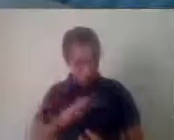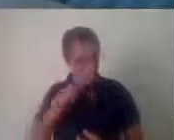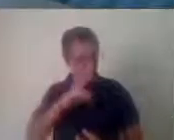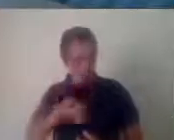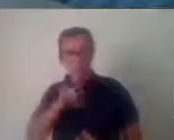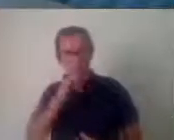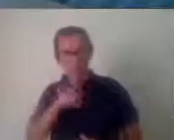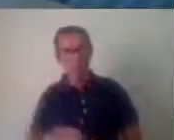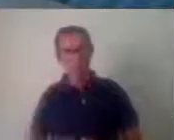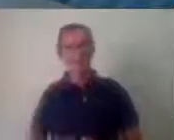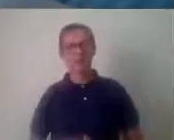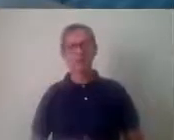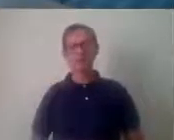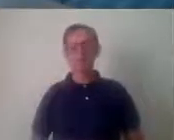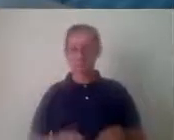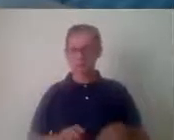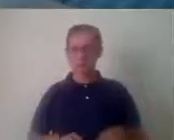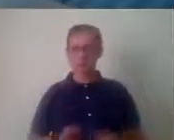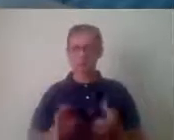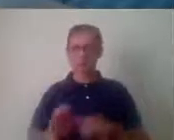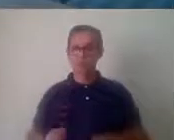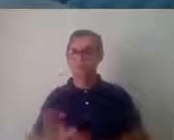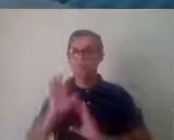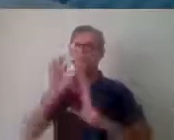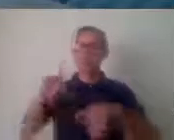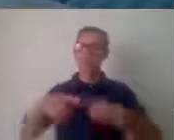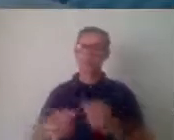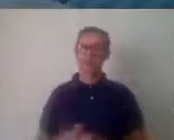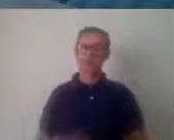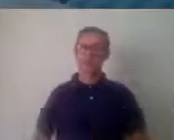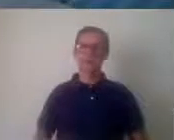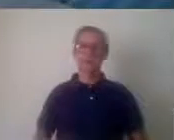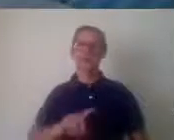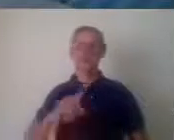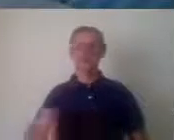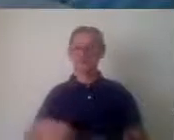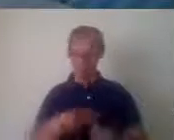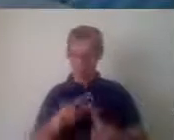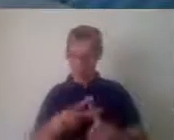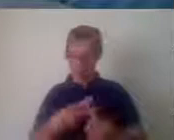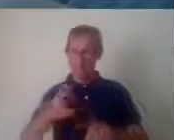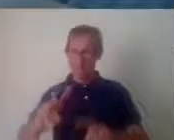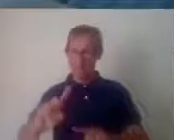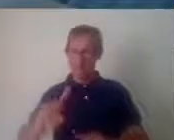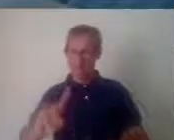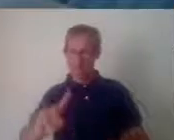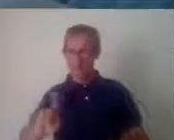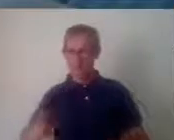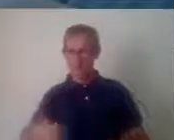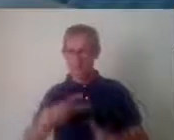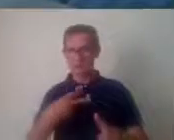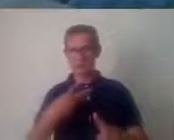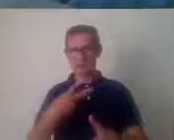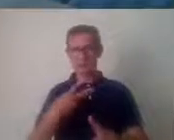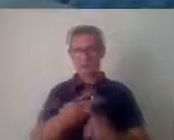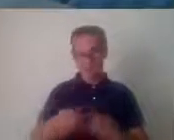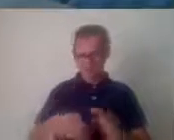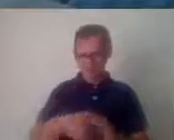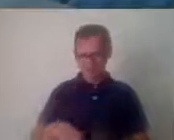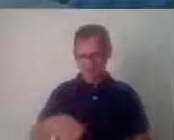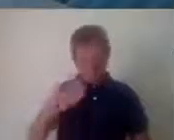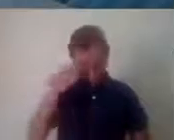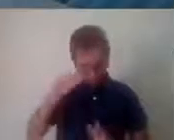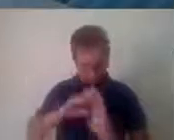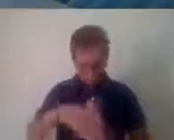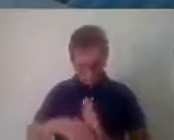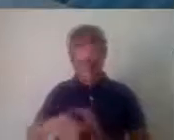por exemplo, na bola de basquete, né? Só que aí não é integral dupla, é integral tripla. Mas para você entender o conceito, os jogadores de